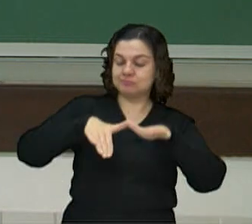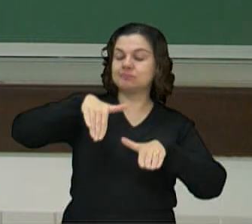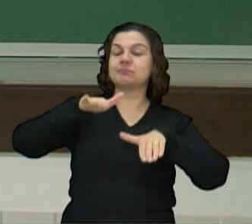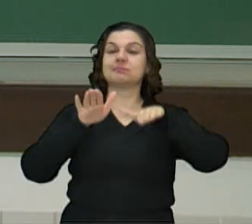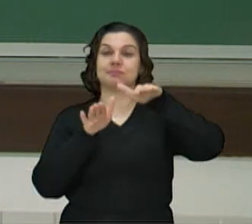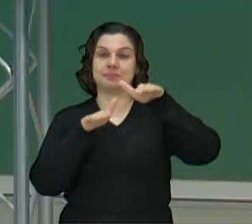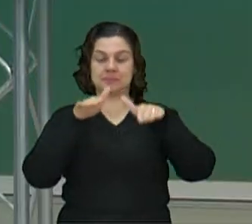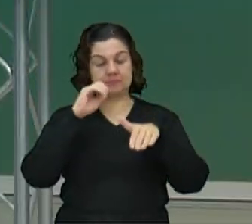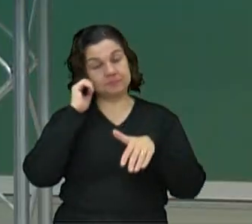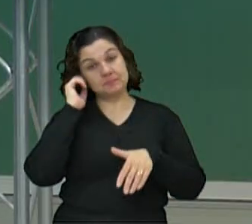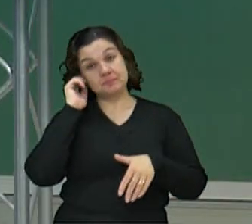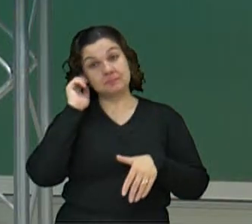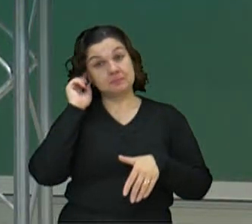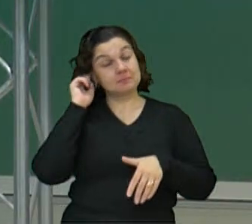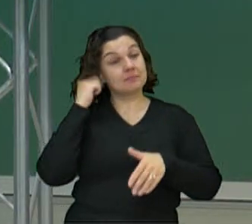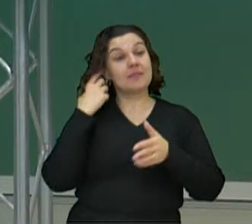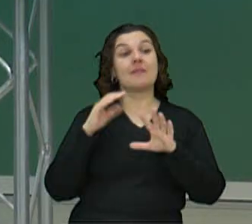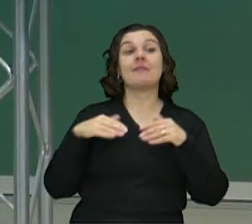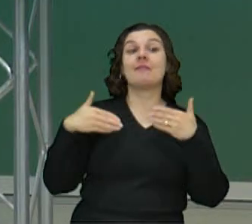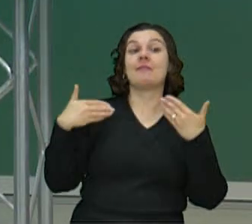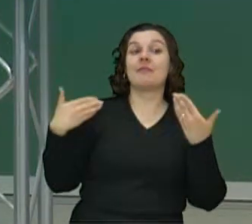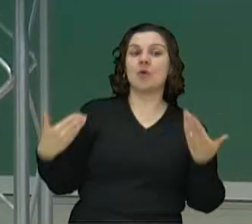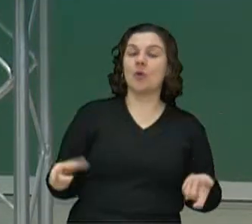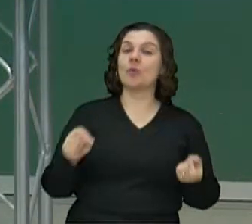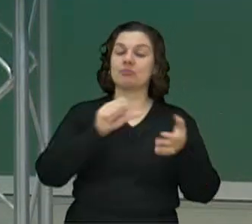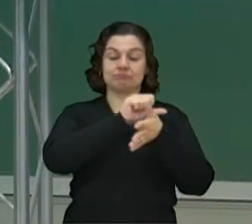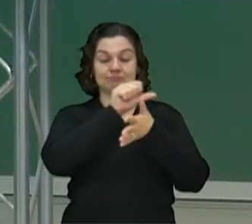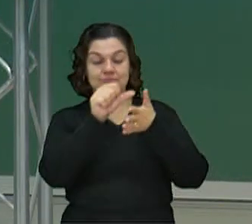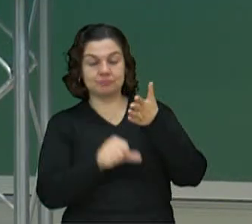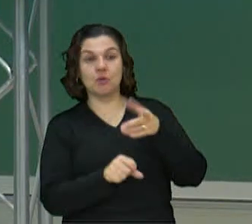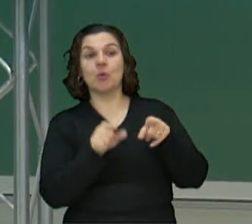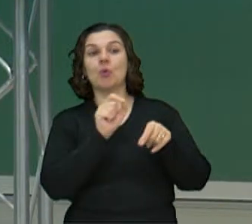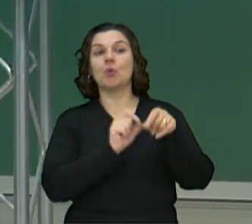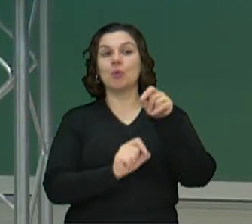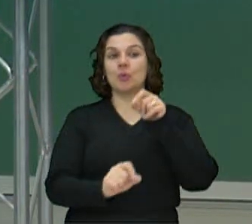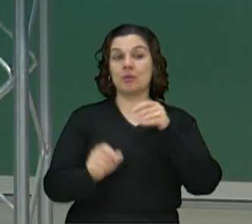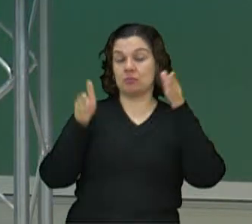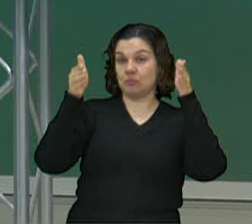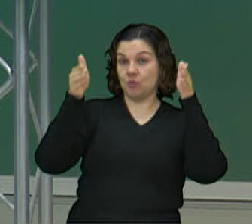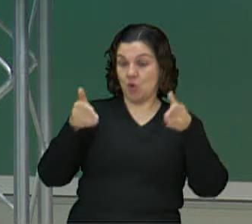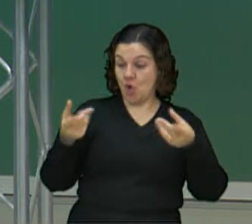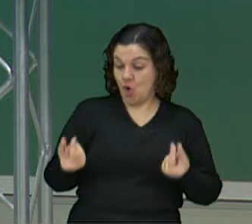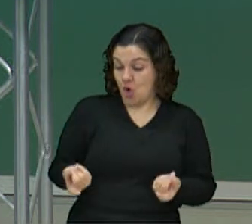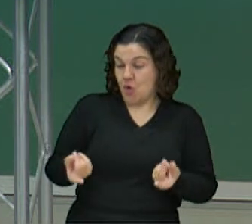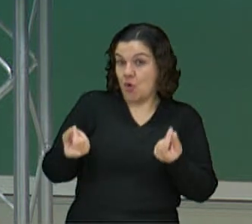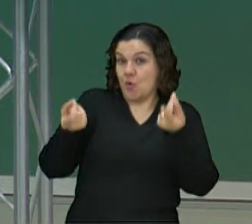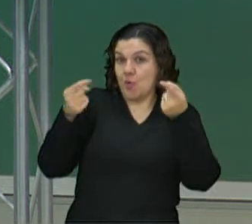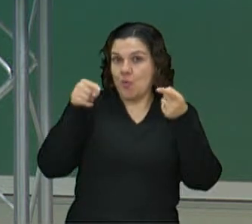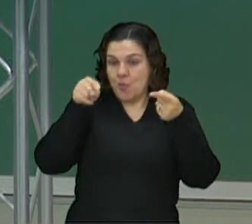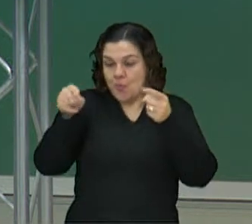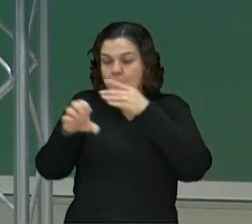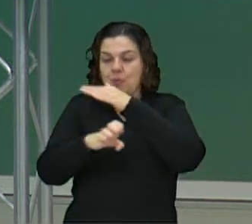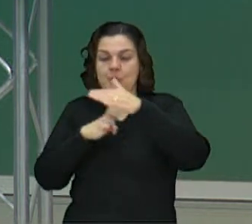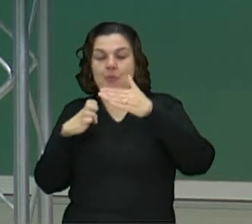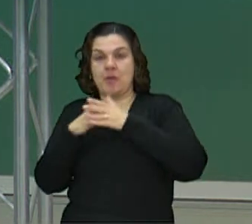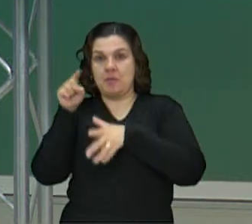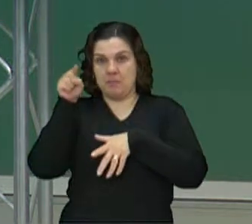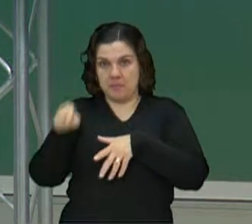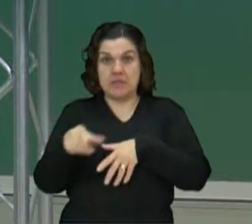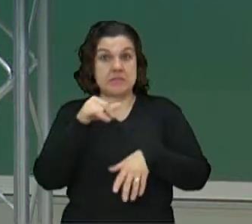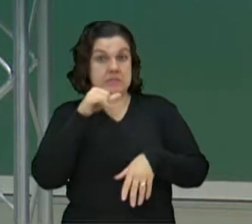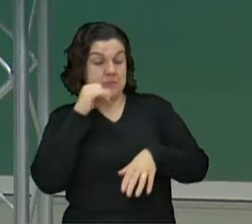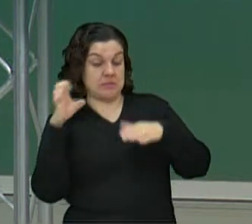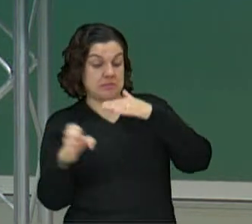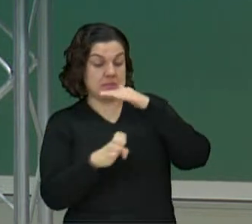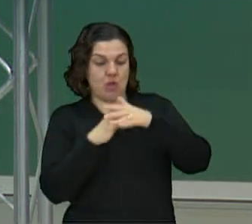do tempo. Depende do quê? Entre outros fatores, de acordo com o lucro da empresa. Se uma empresa